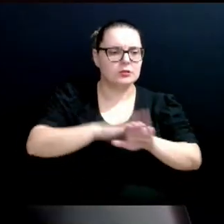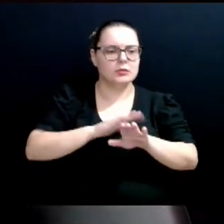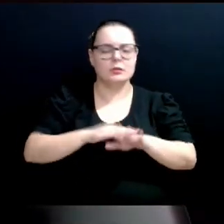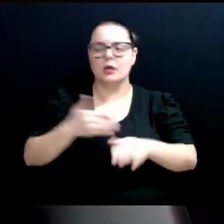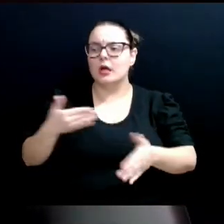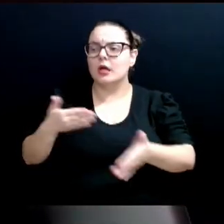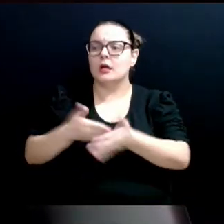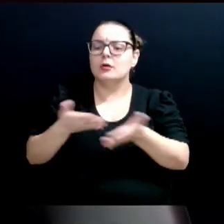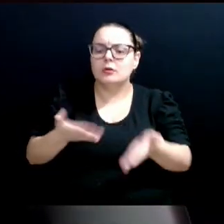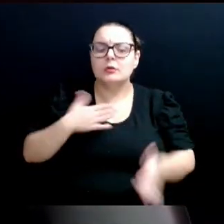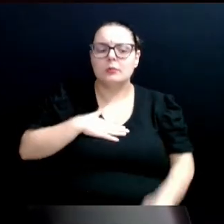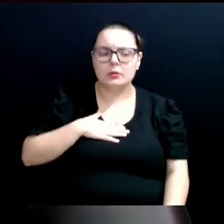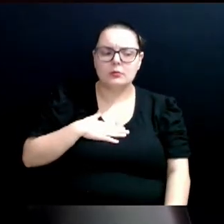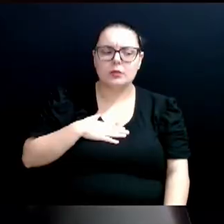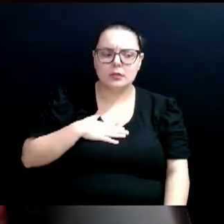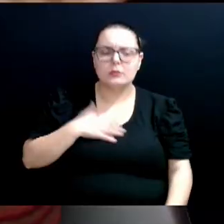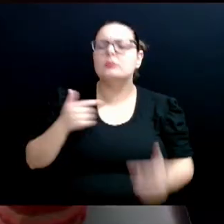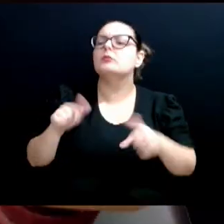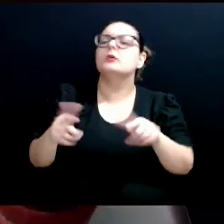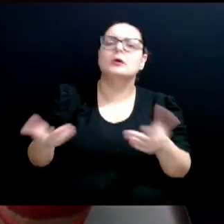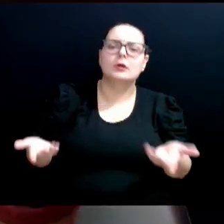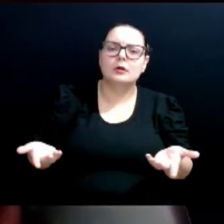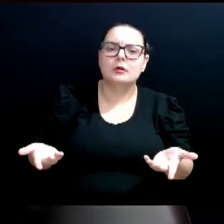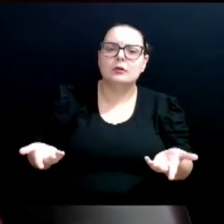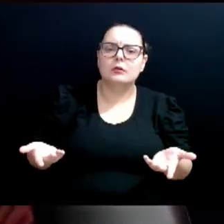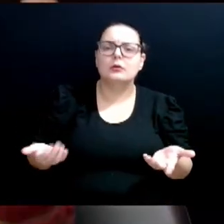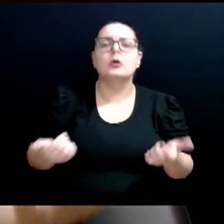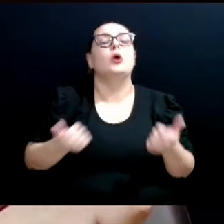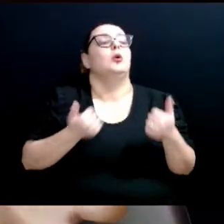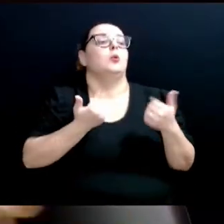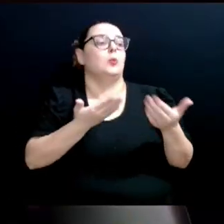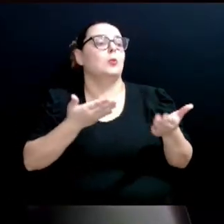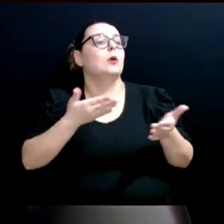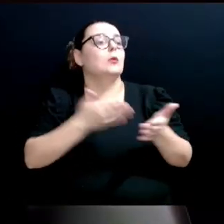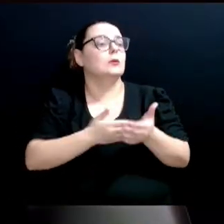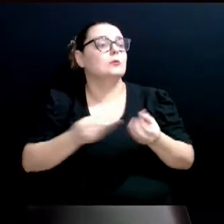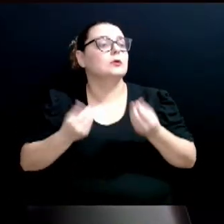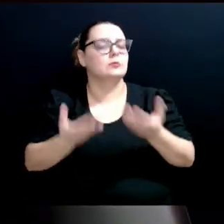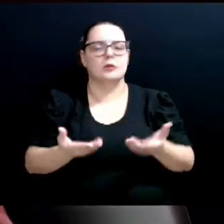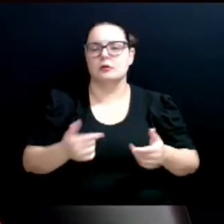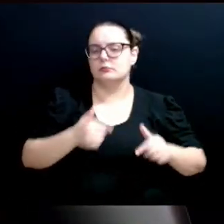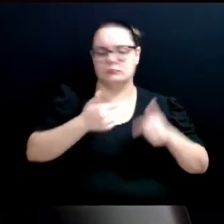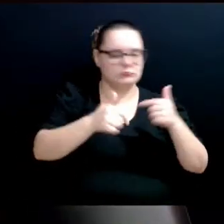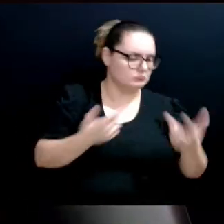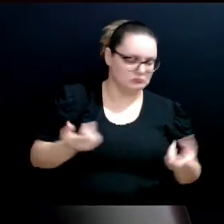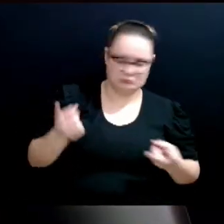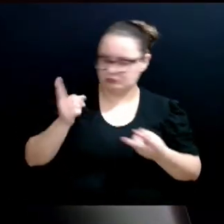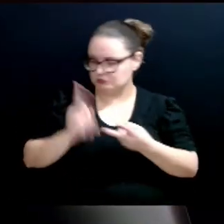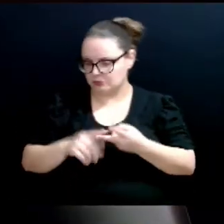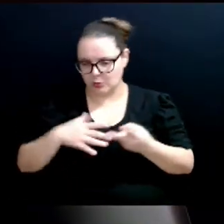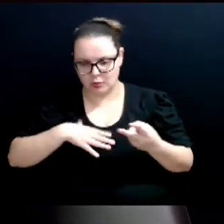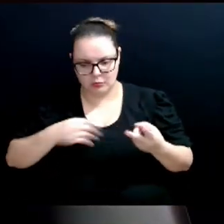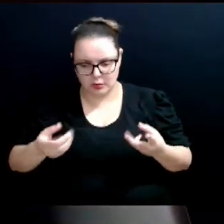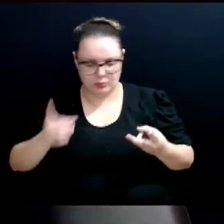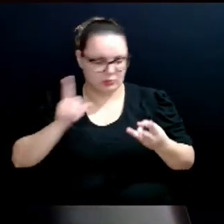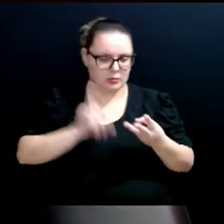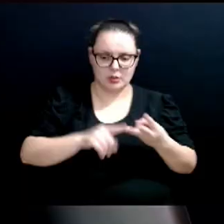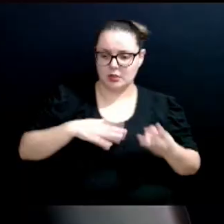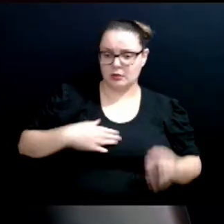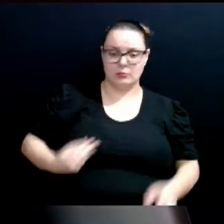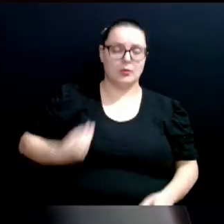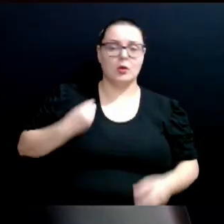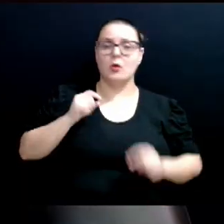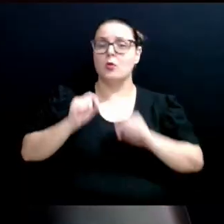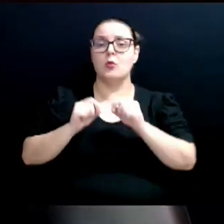mim? Qual é o limite que eu quero impor, seja no trabalho, seja com meus filhos, seja na minha vida? O que é bom e